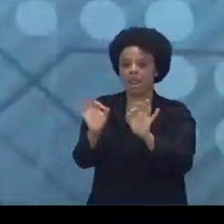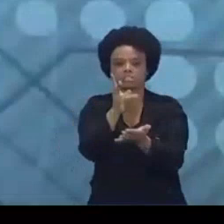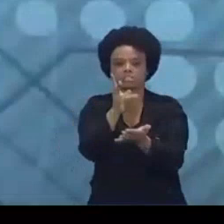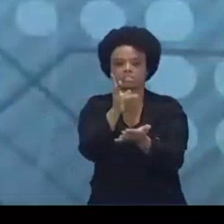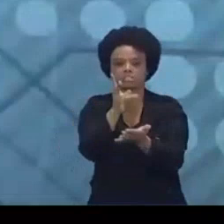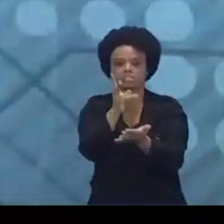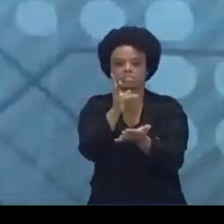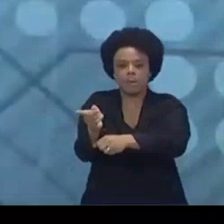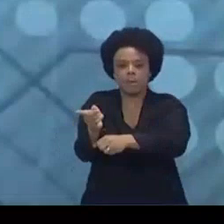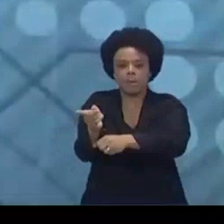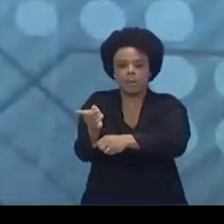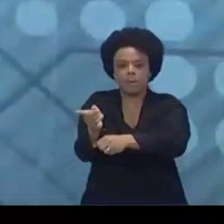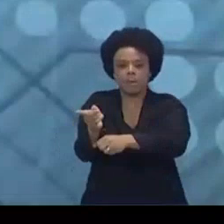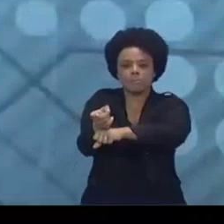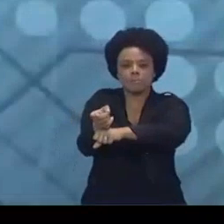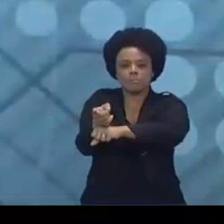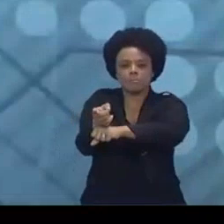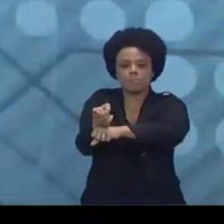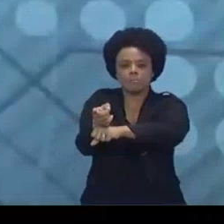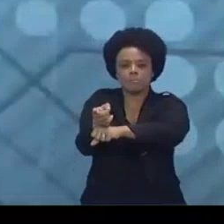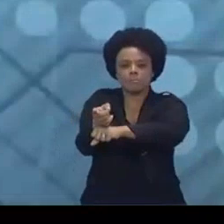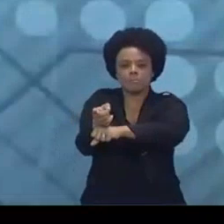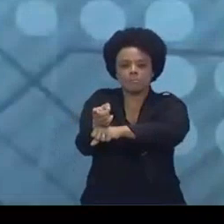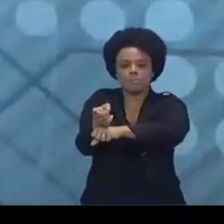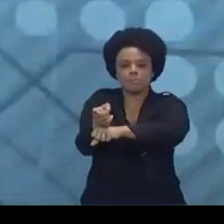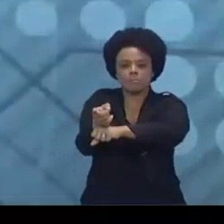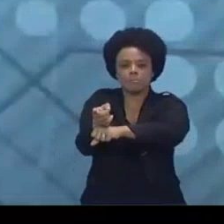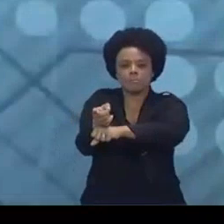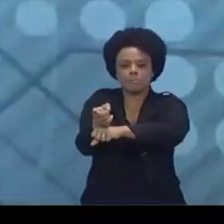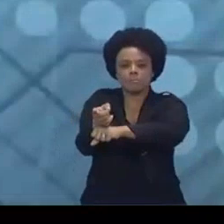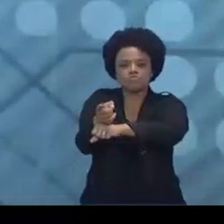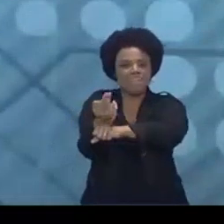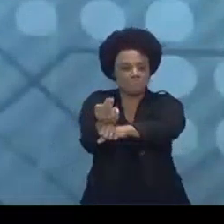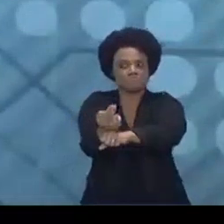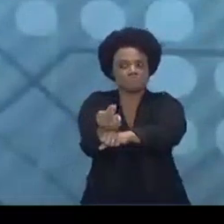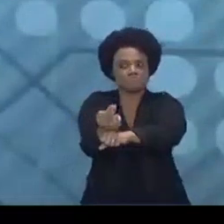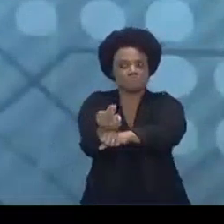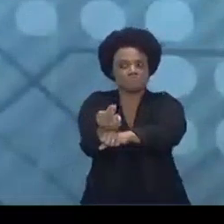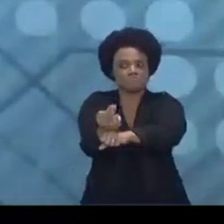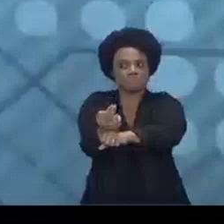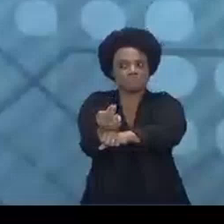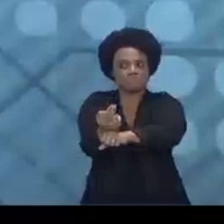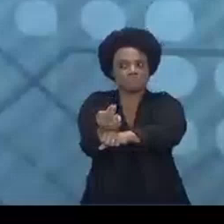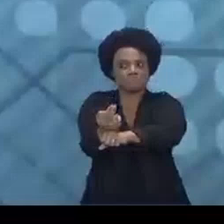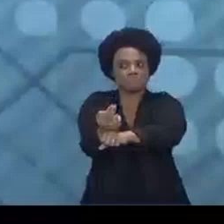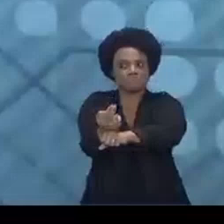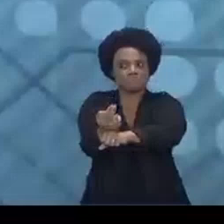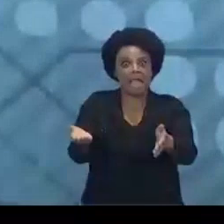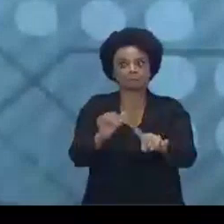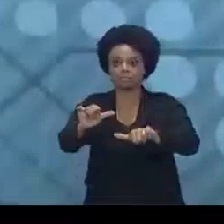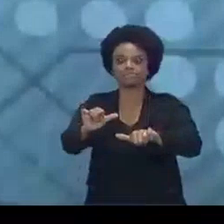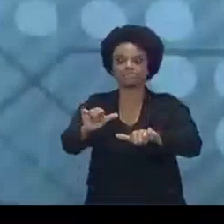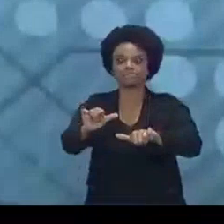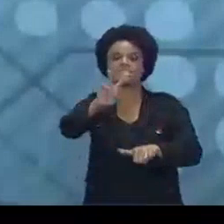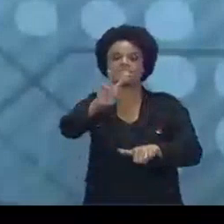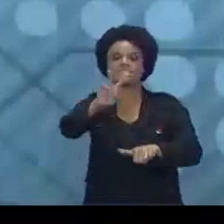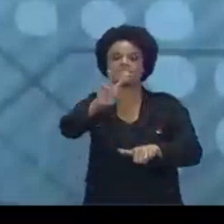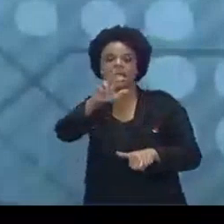duas situações. Quando você tem um movimento uniforme, naturalmente você não